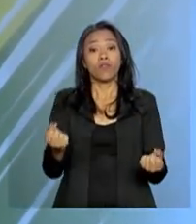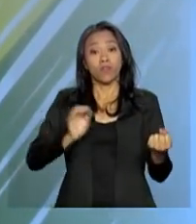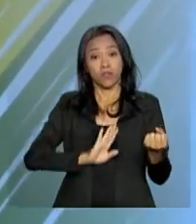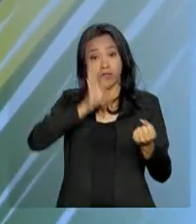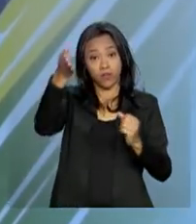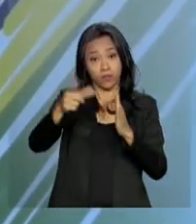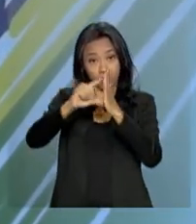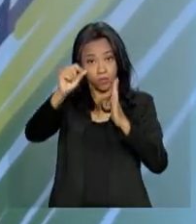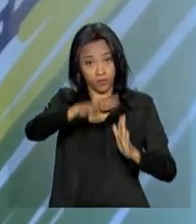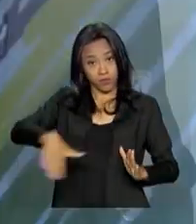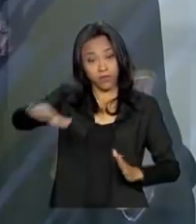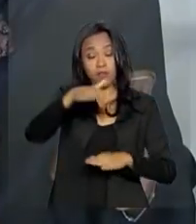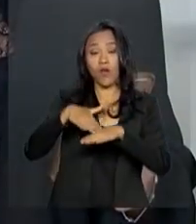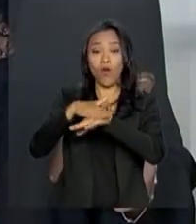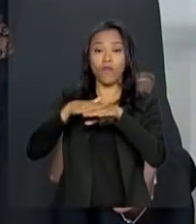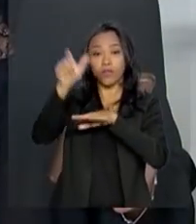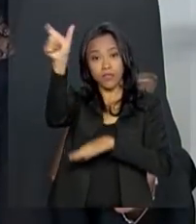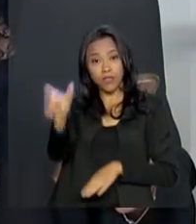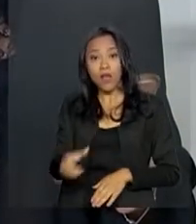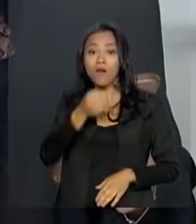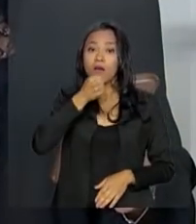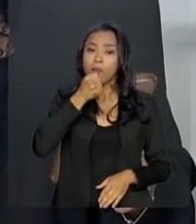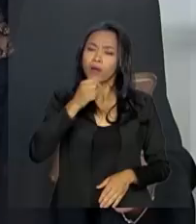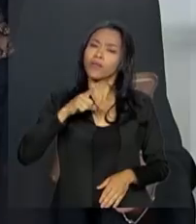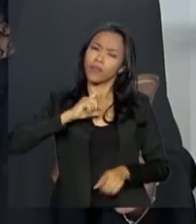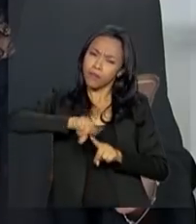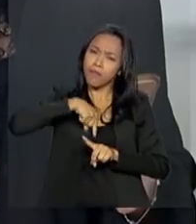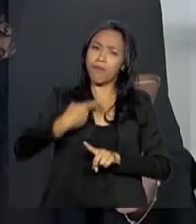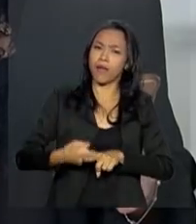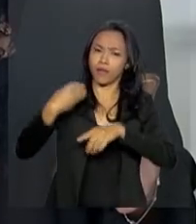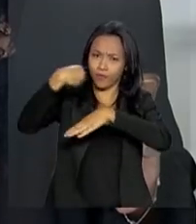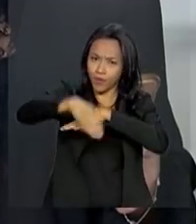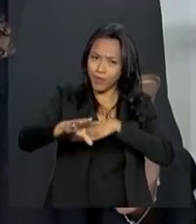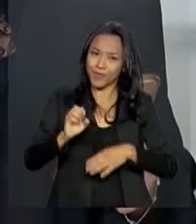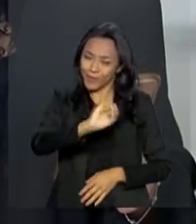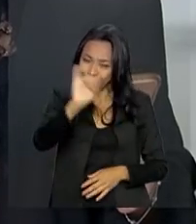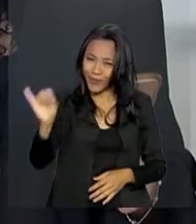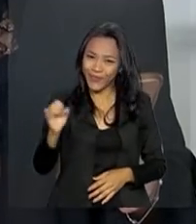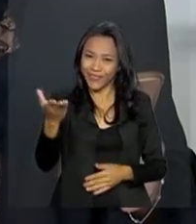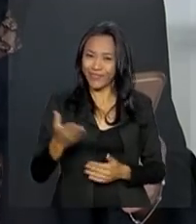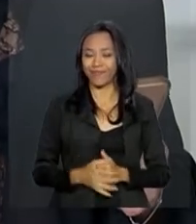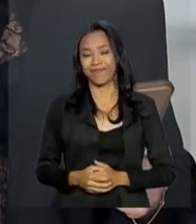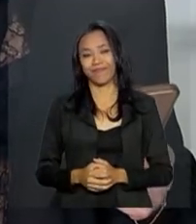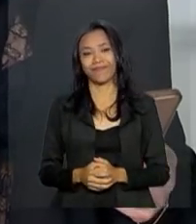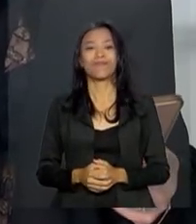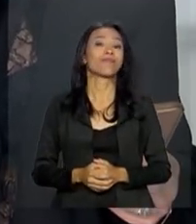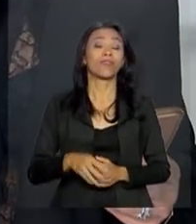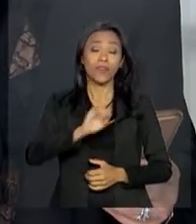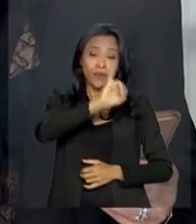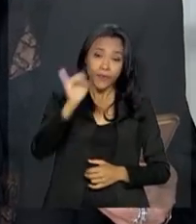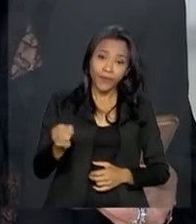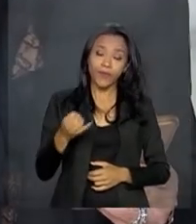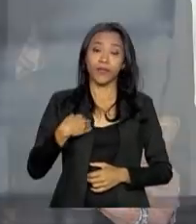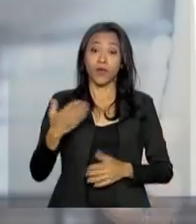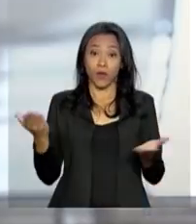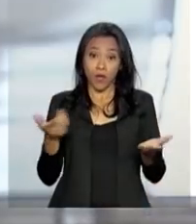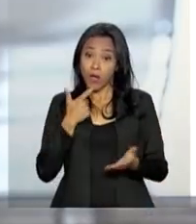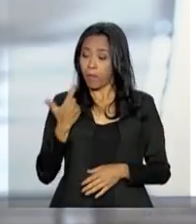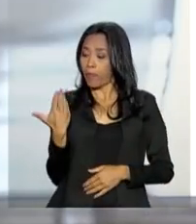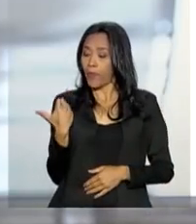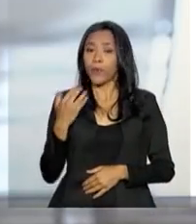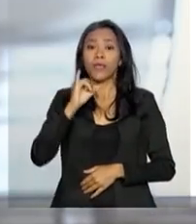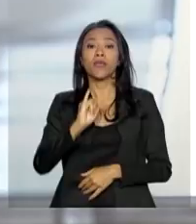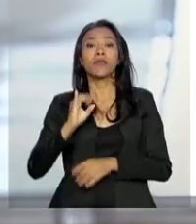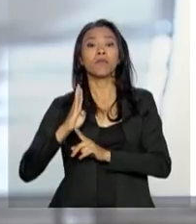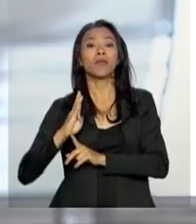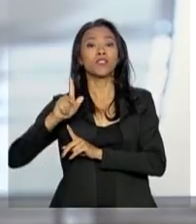conversar com o repórter luana carla em que tem mais informações ou a luana falar nem o ibge divulgou há pouco o